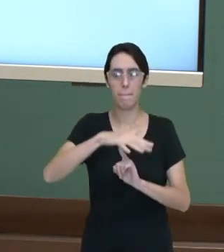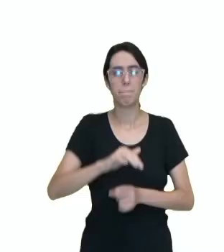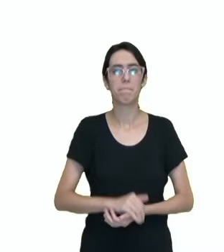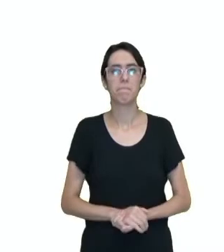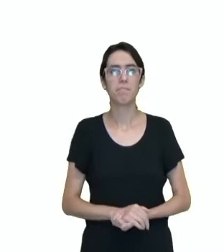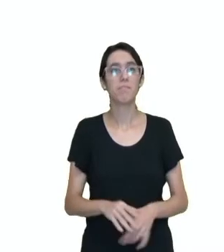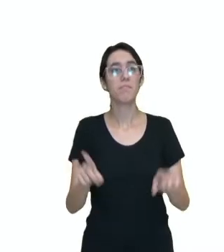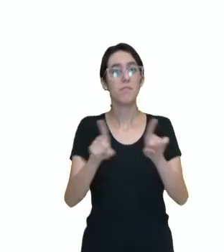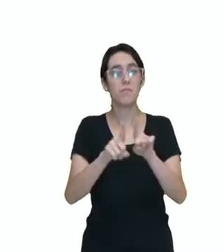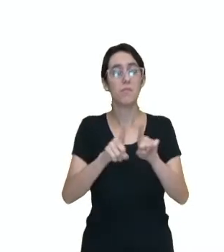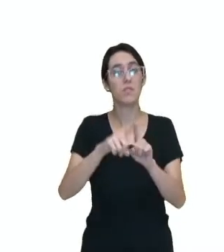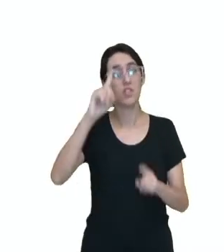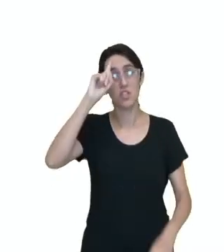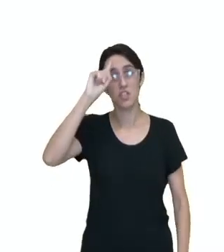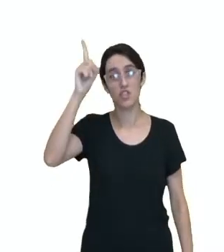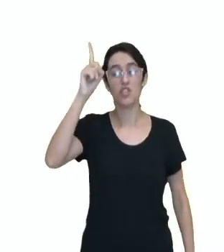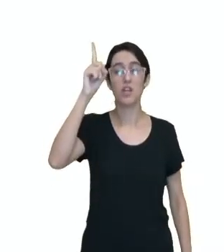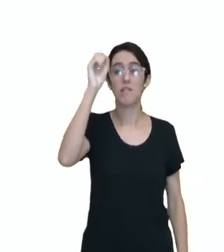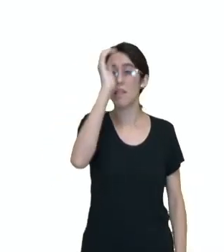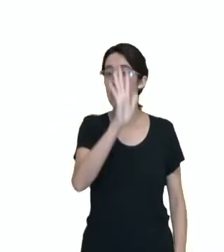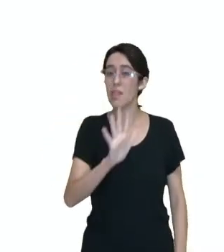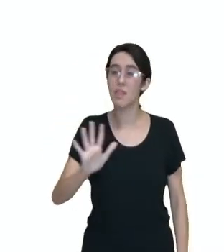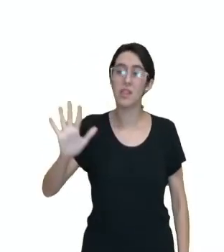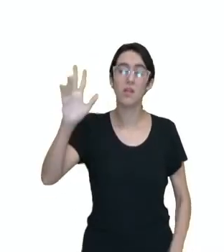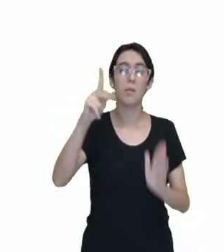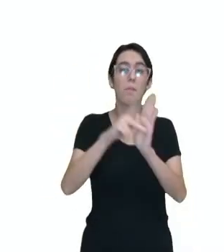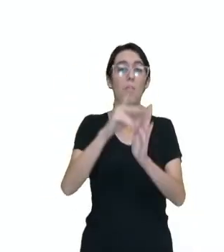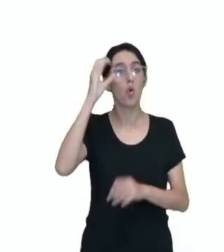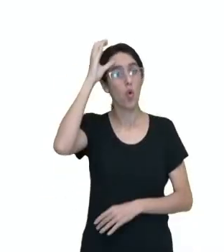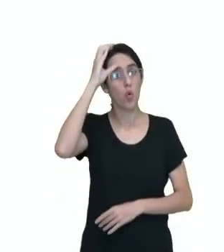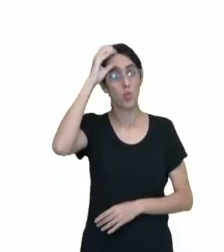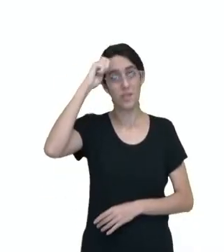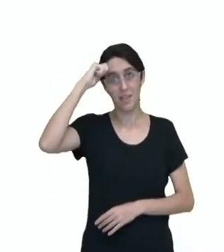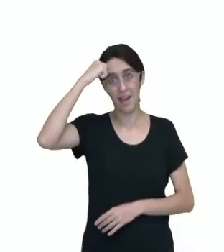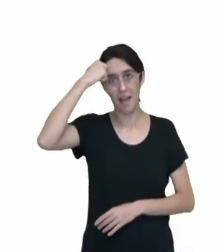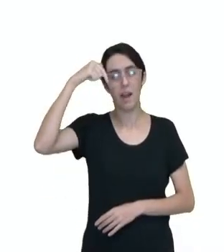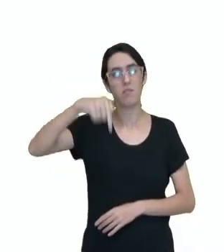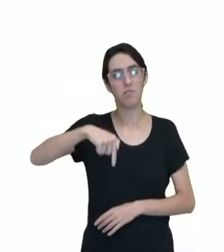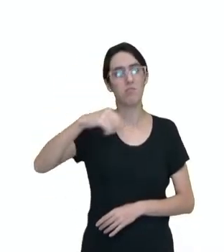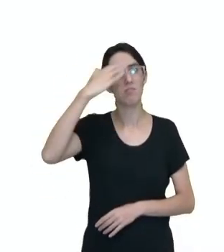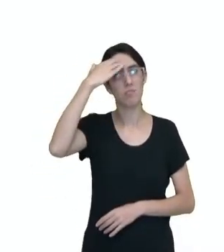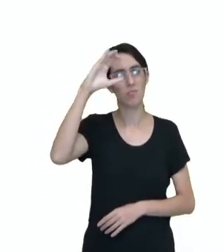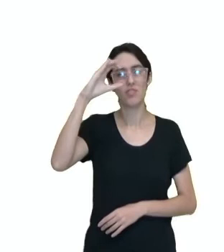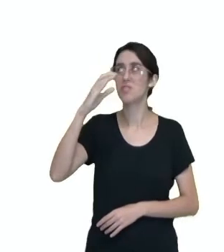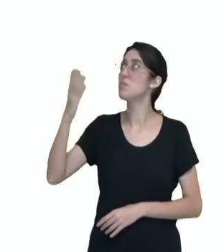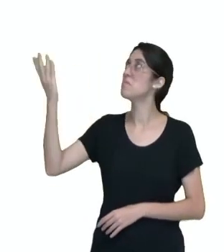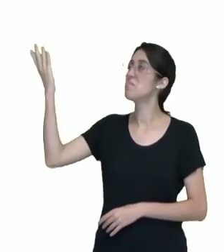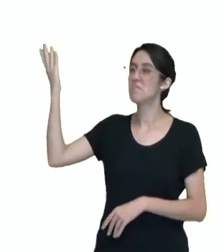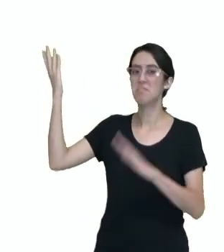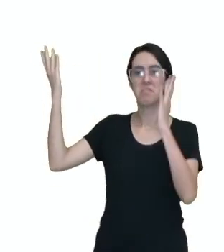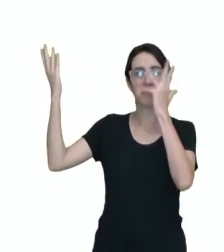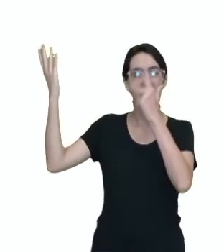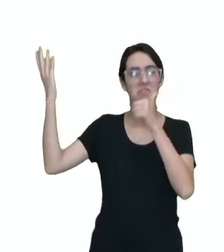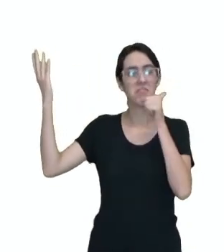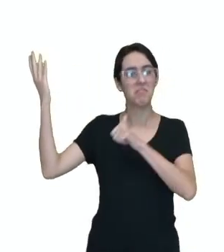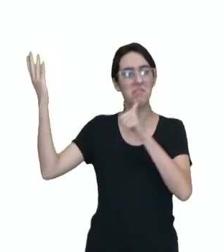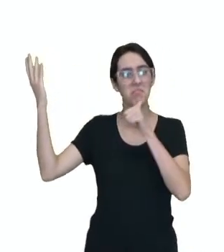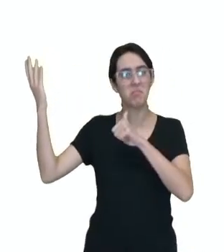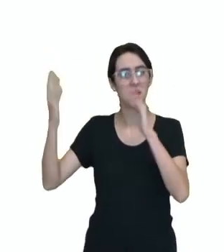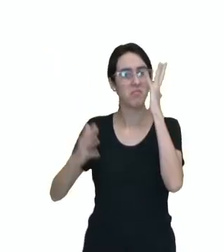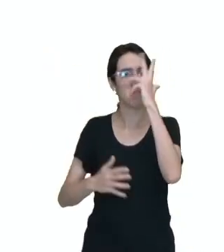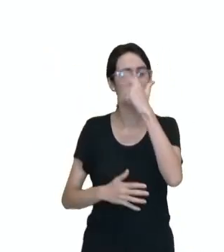também o Dia Nacional da Consciência Negra comemorado em Curitiba. Olha que imagem bonita dessas